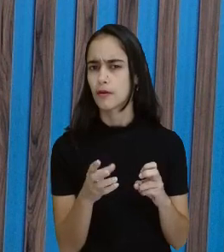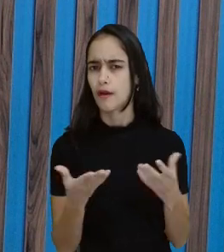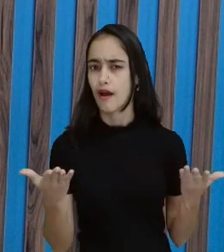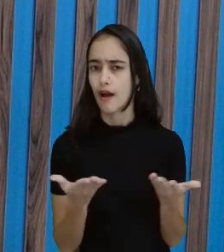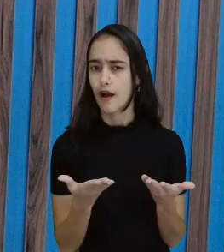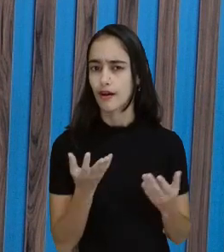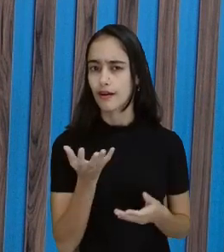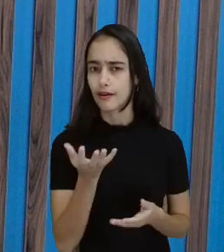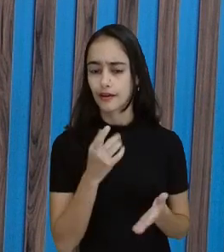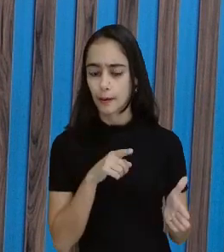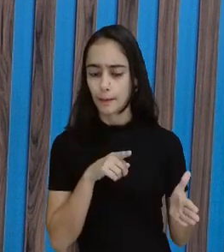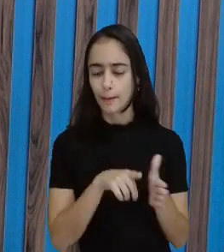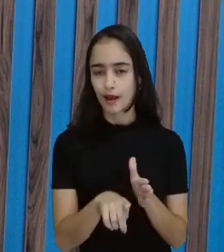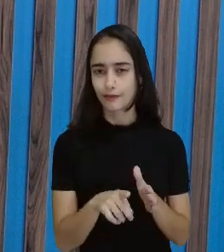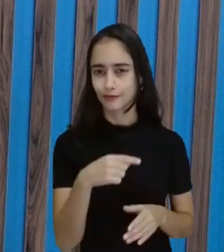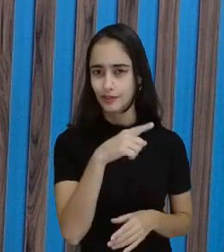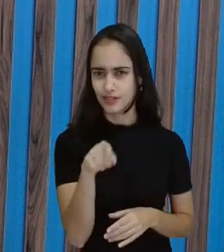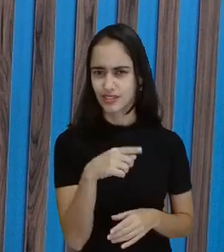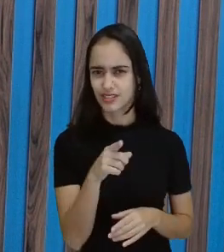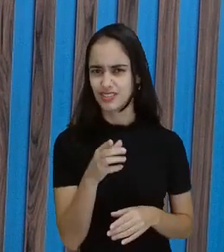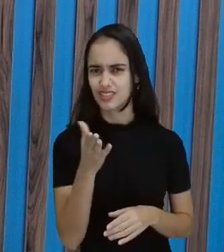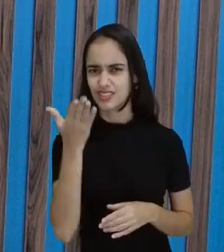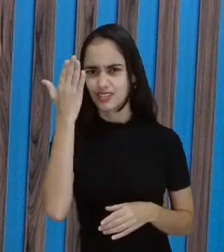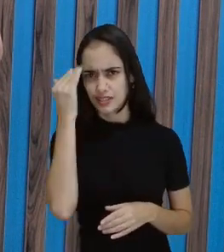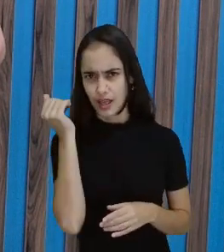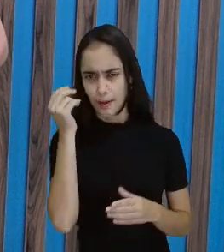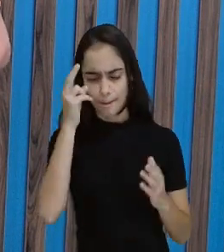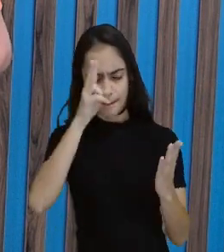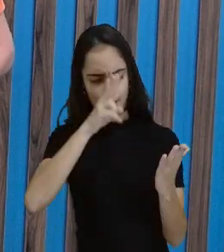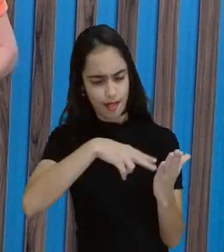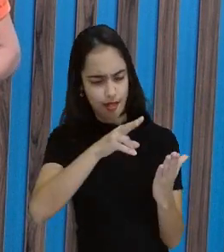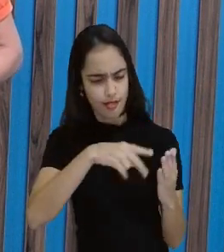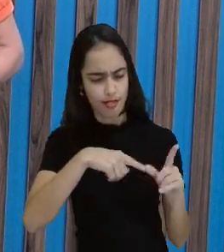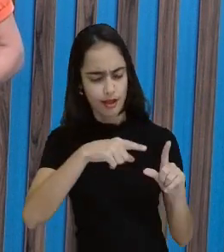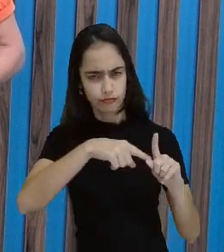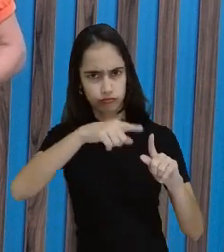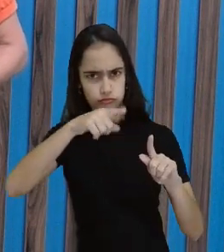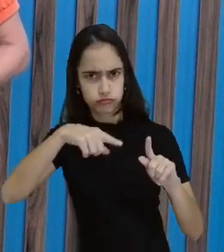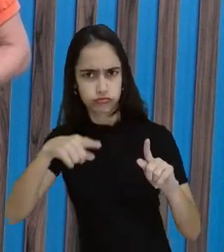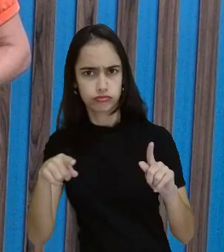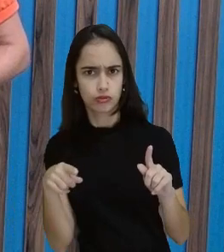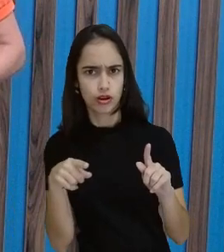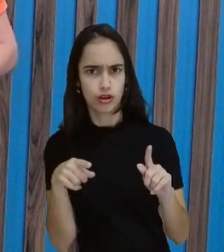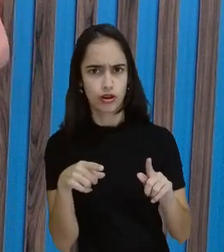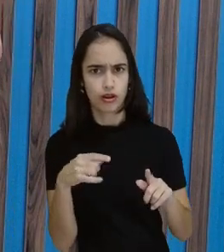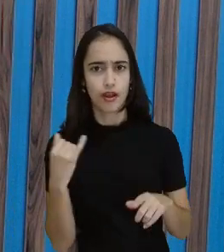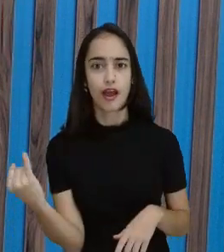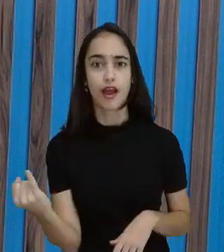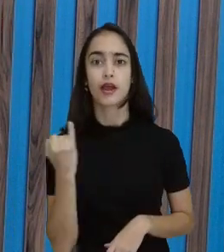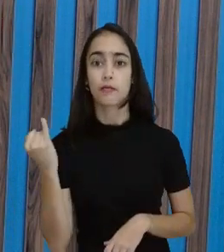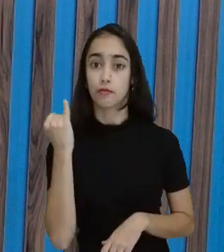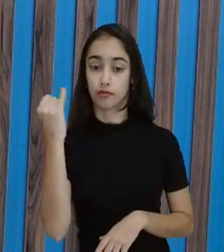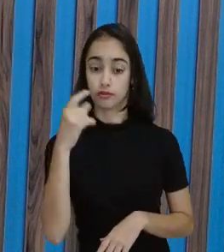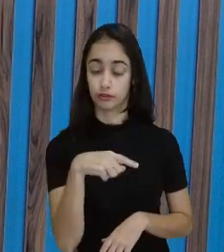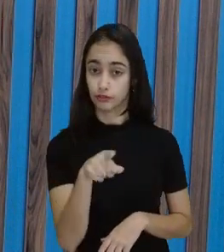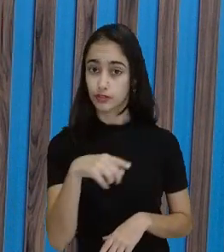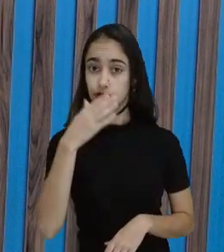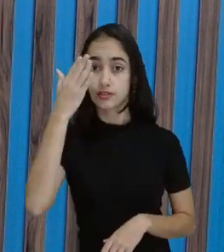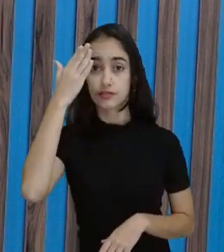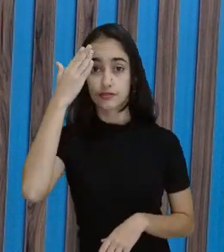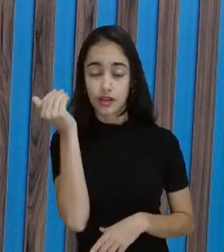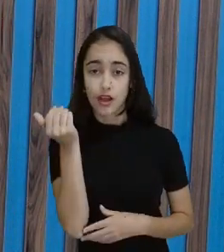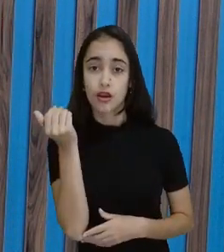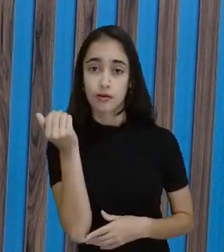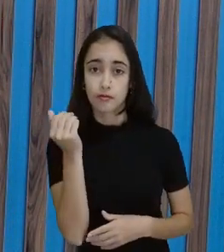ler gráficos? Sabe o que é um gráfico? É muito importante você saber disso até para as aulas, tá? E não